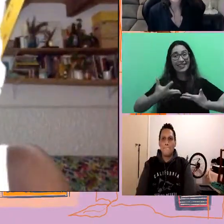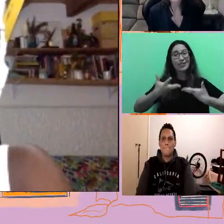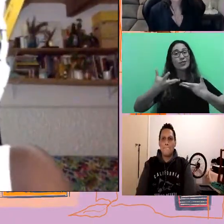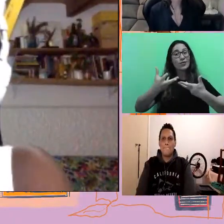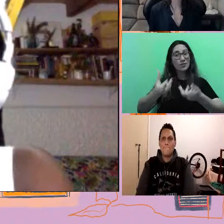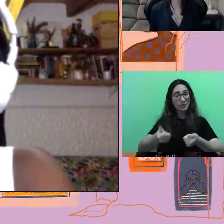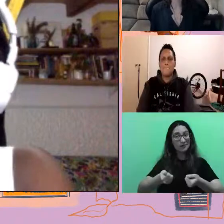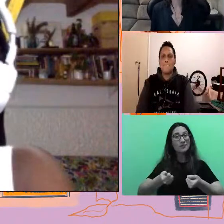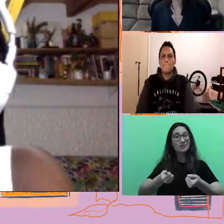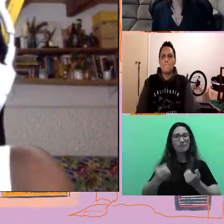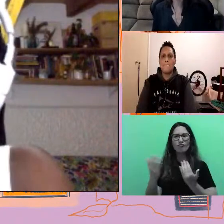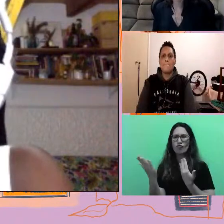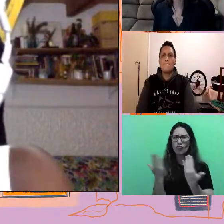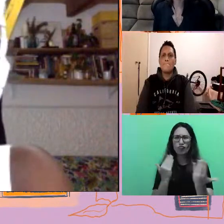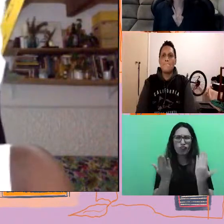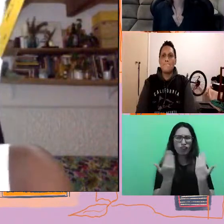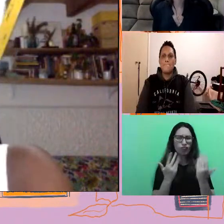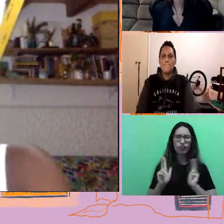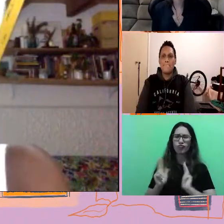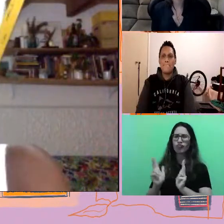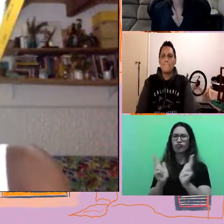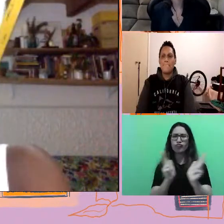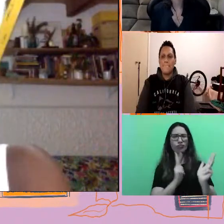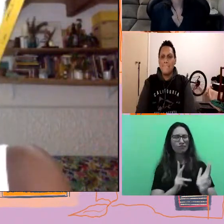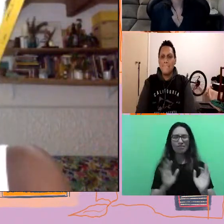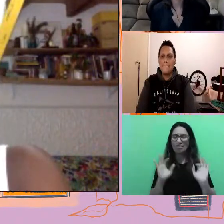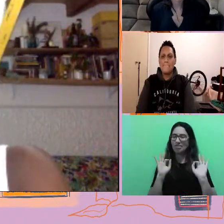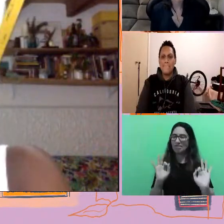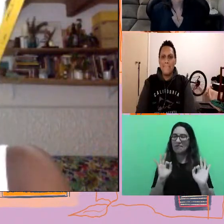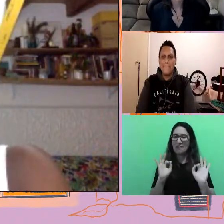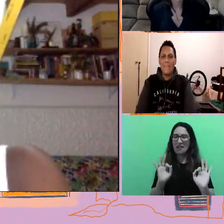um bate-papo ótimo, adorei mesmo, assim.